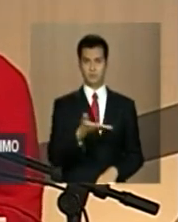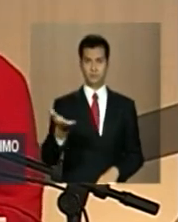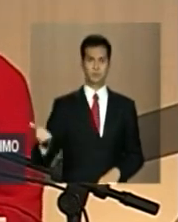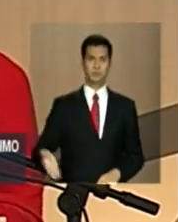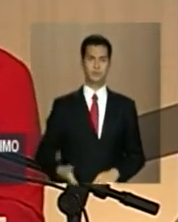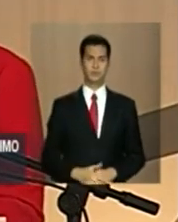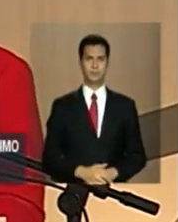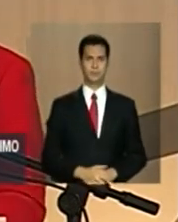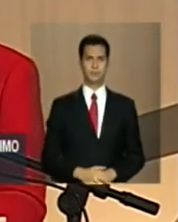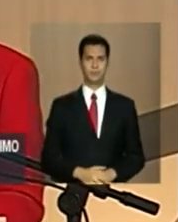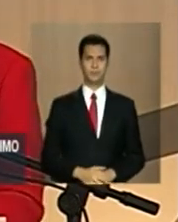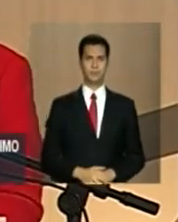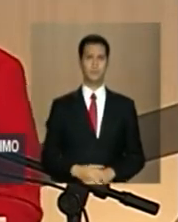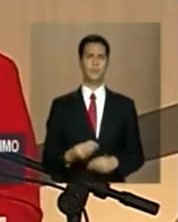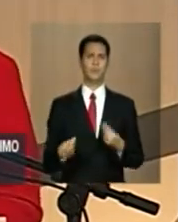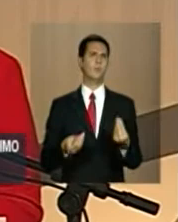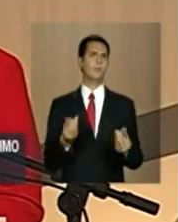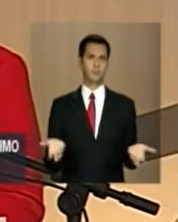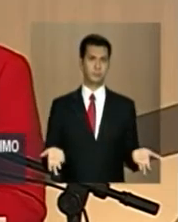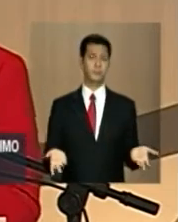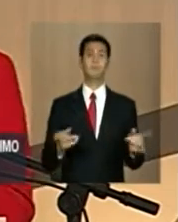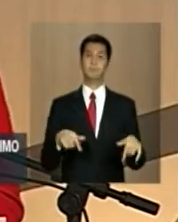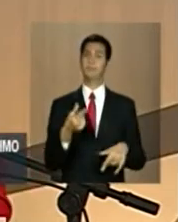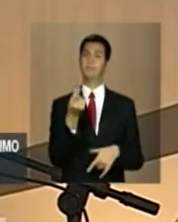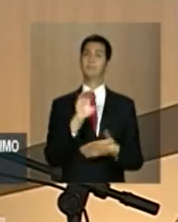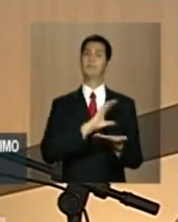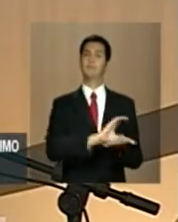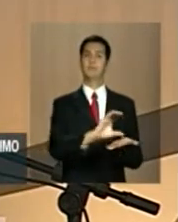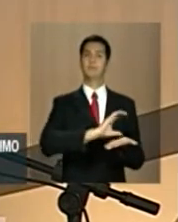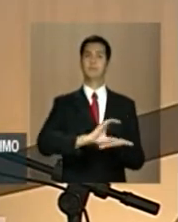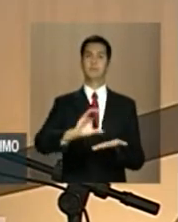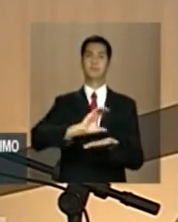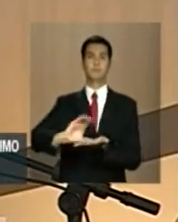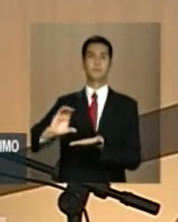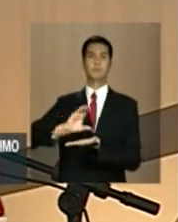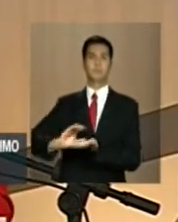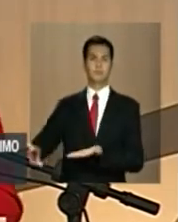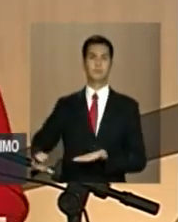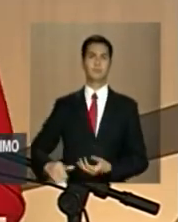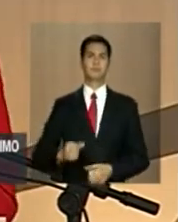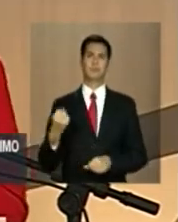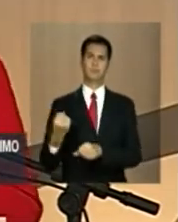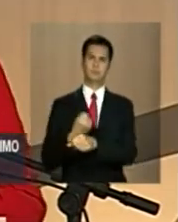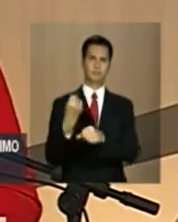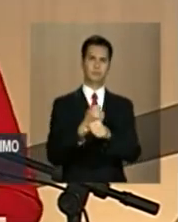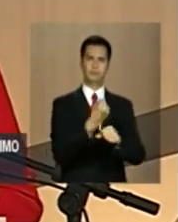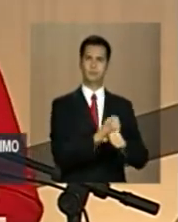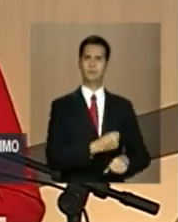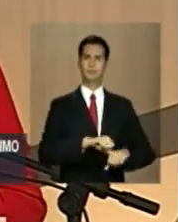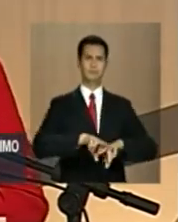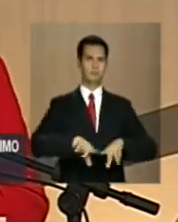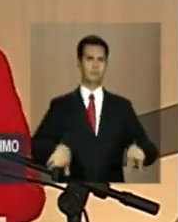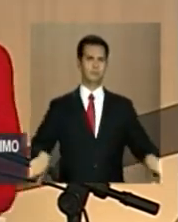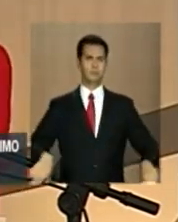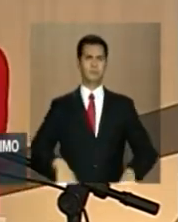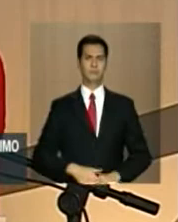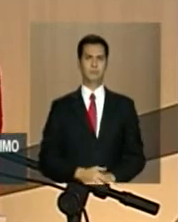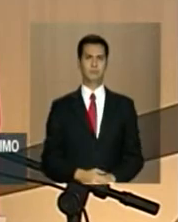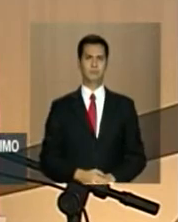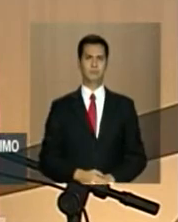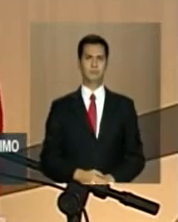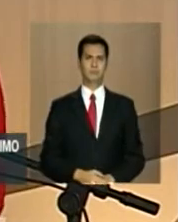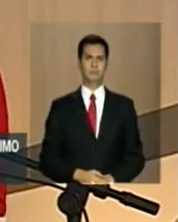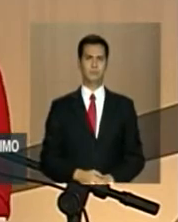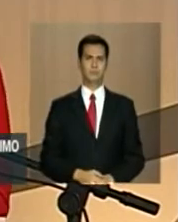quê? Com investimento. Com investimento, tanto que vão contribuir para